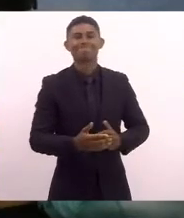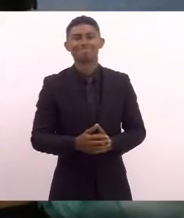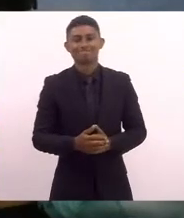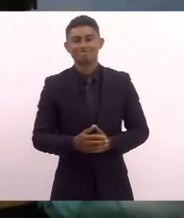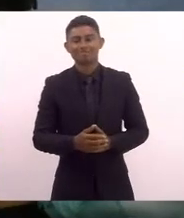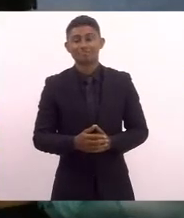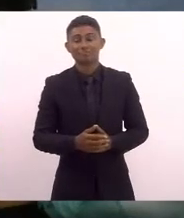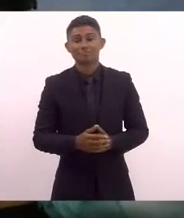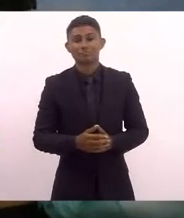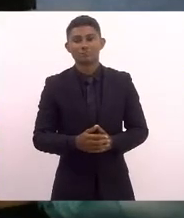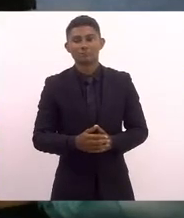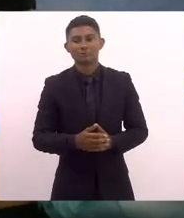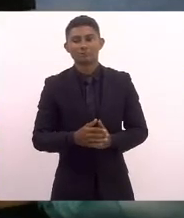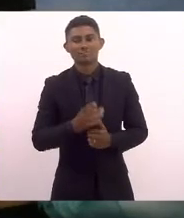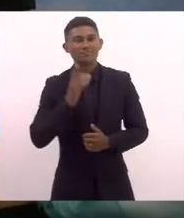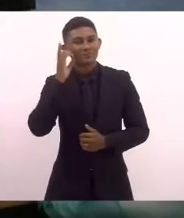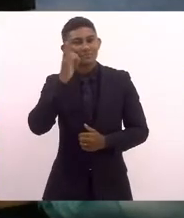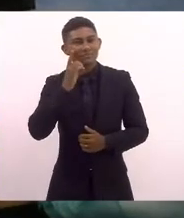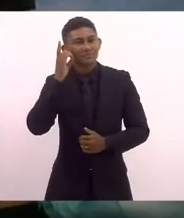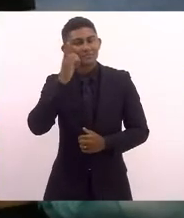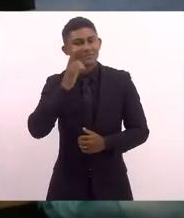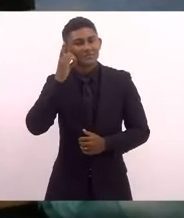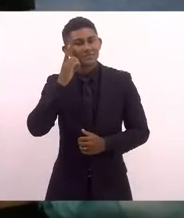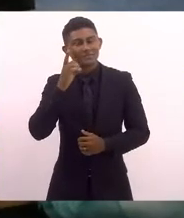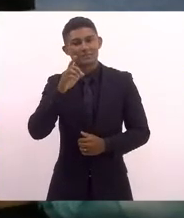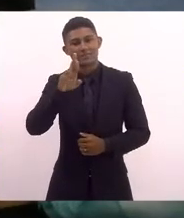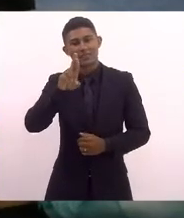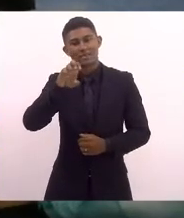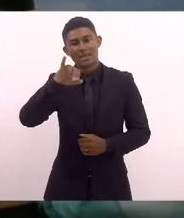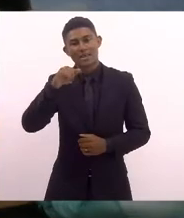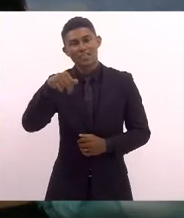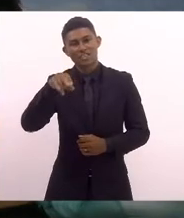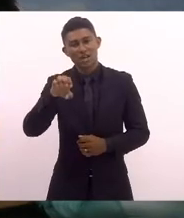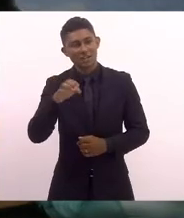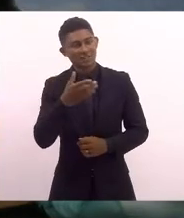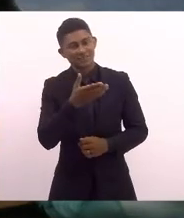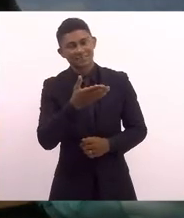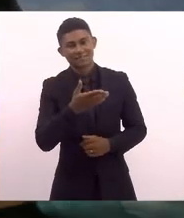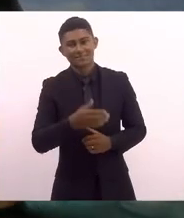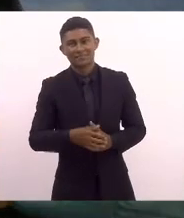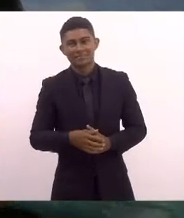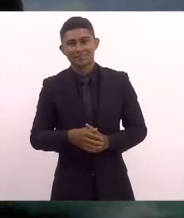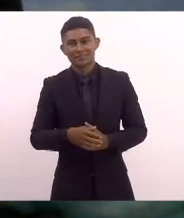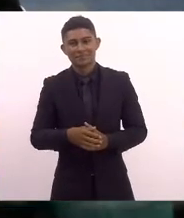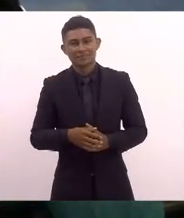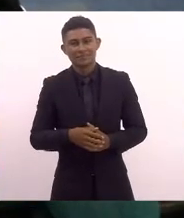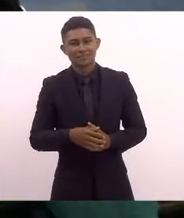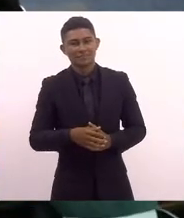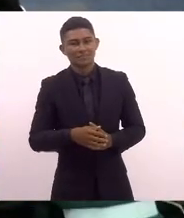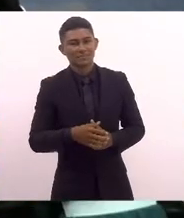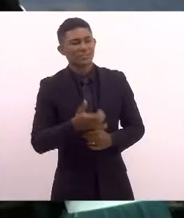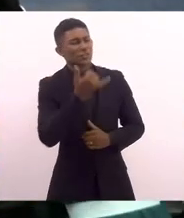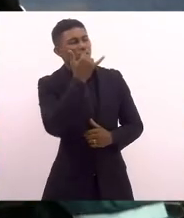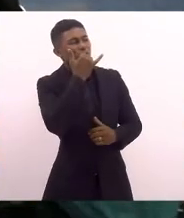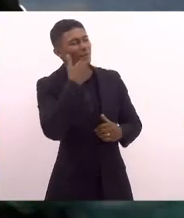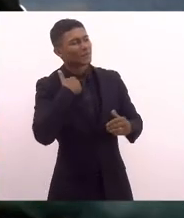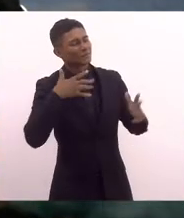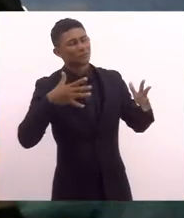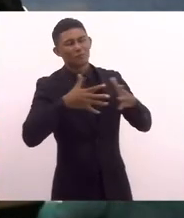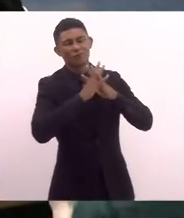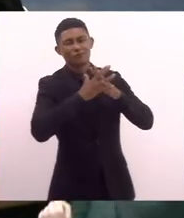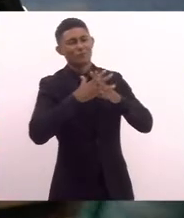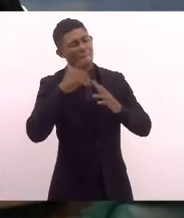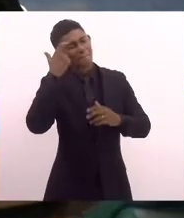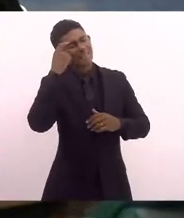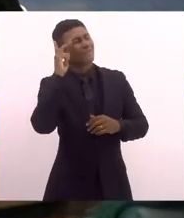vereadora, enfermeira Rejane, deputado, desculpa. Não, faz parte do início do processo da fala, a gente,